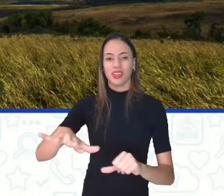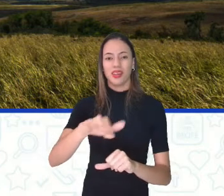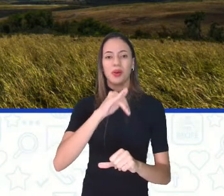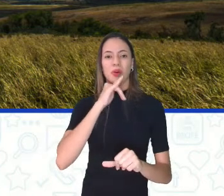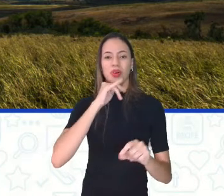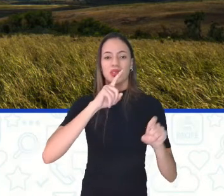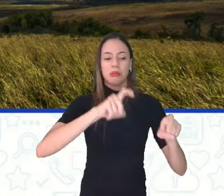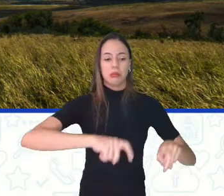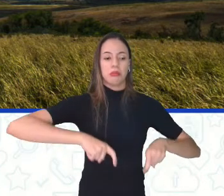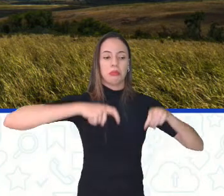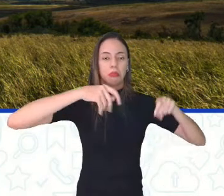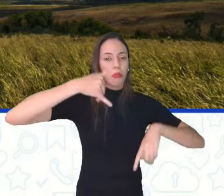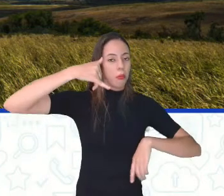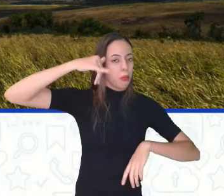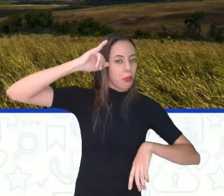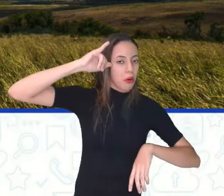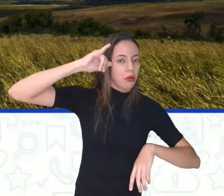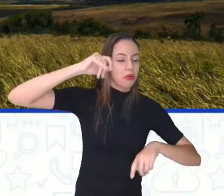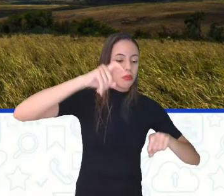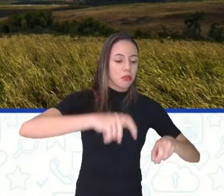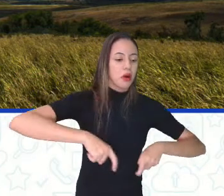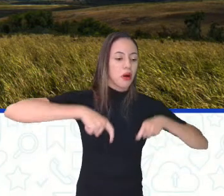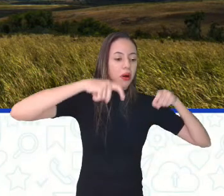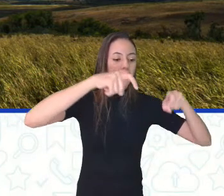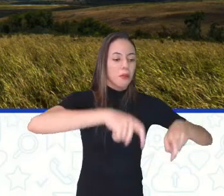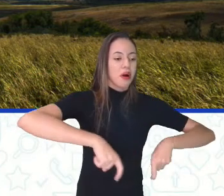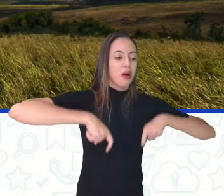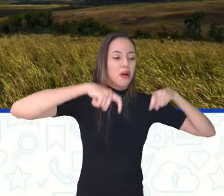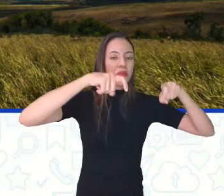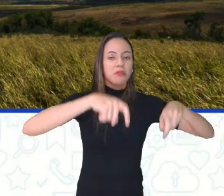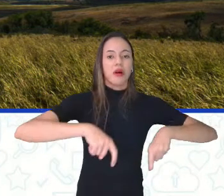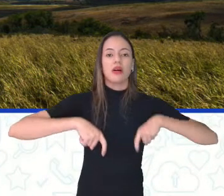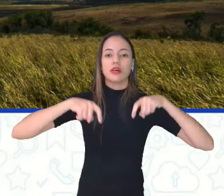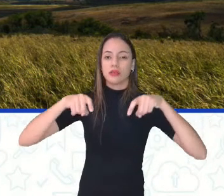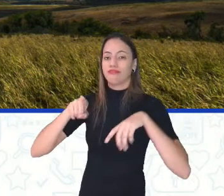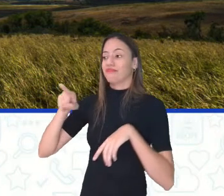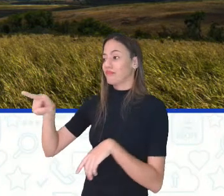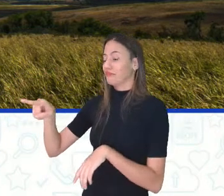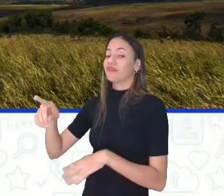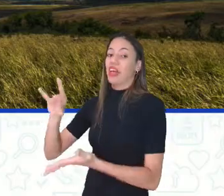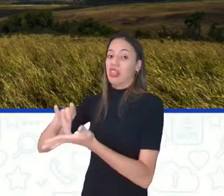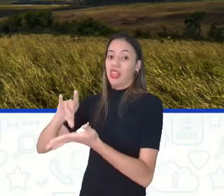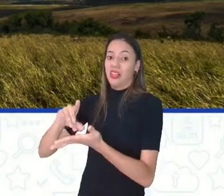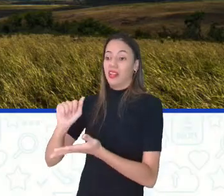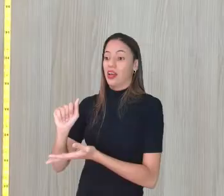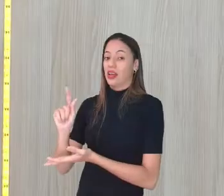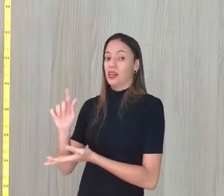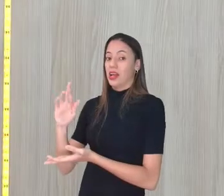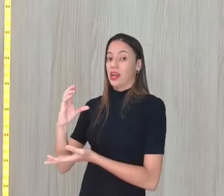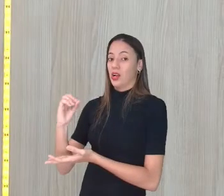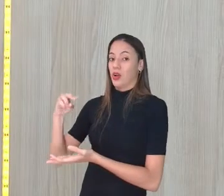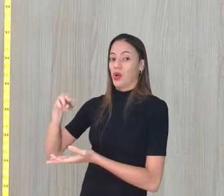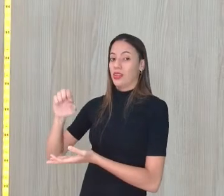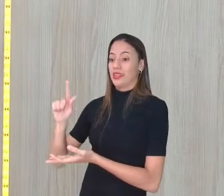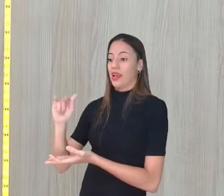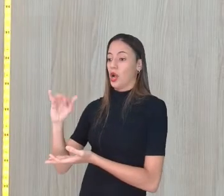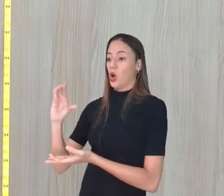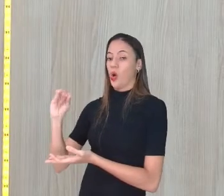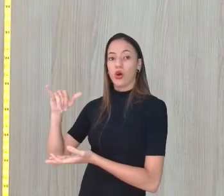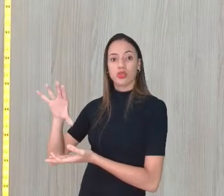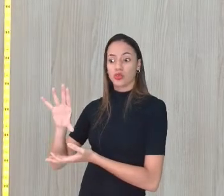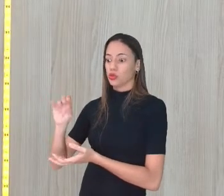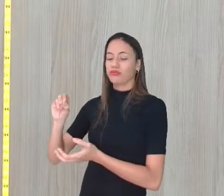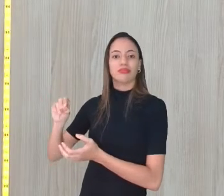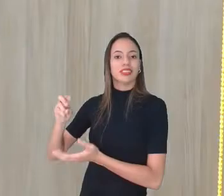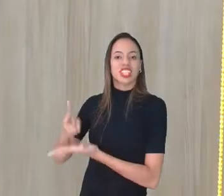pasto, em áreas agriculturáveis, né? O agronegócio se concentra bastante nessa região, né?